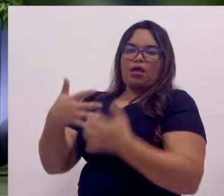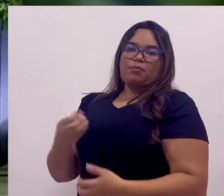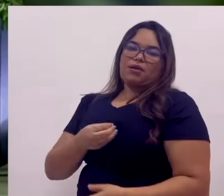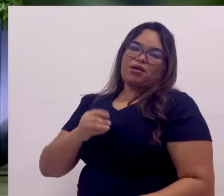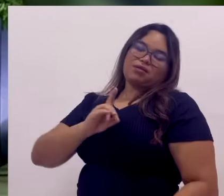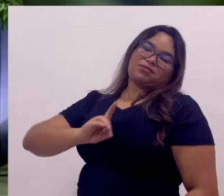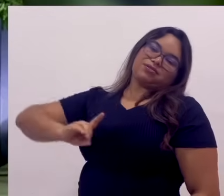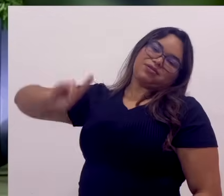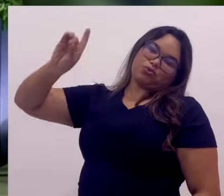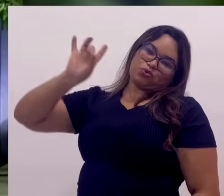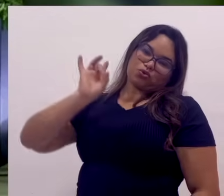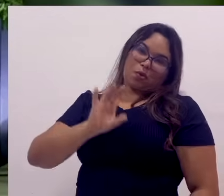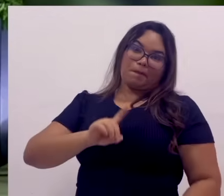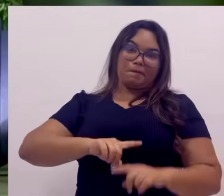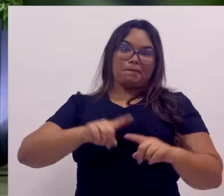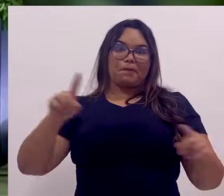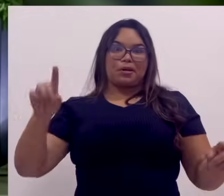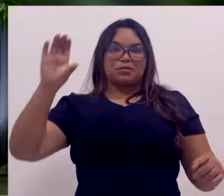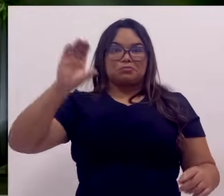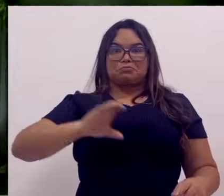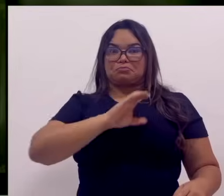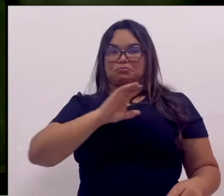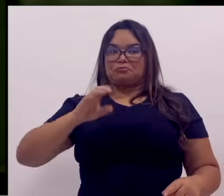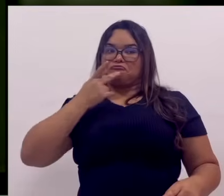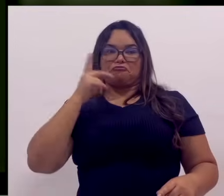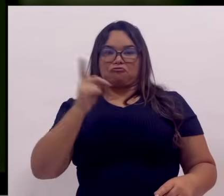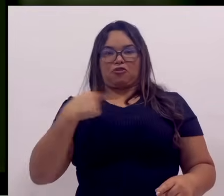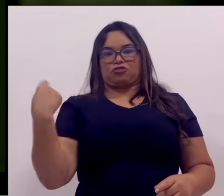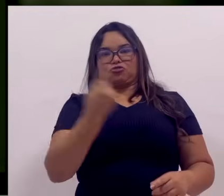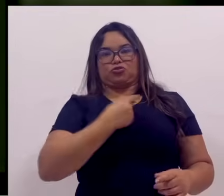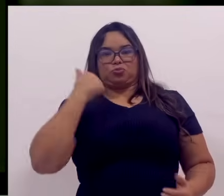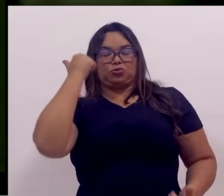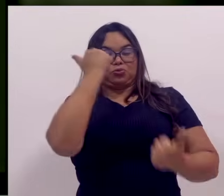pecados a Deus. Portanto, havia aqui um problema.